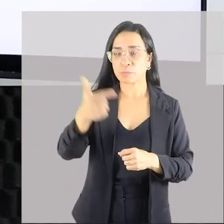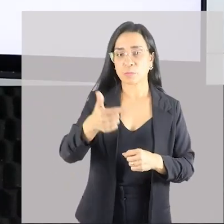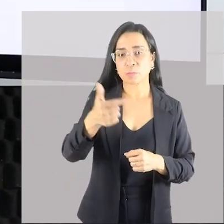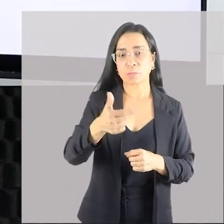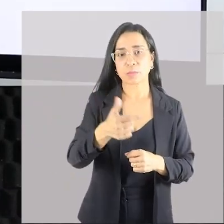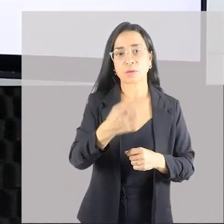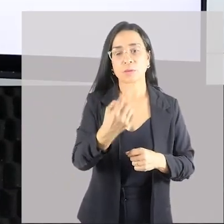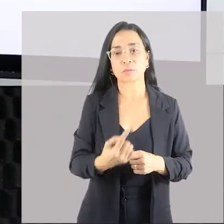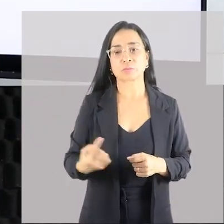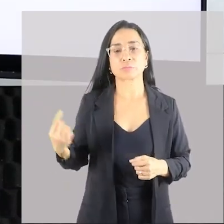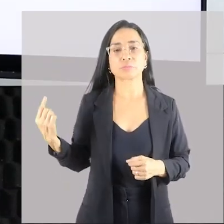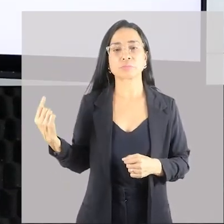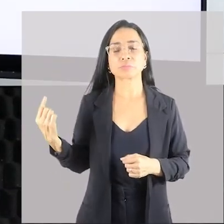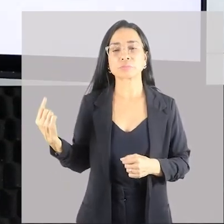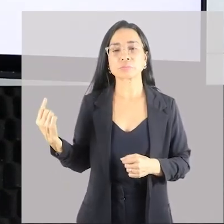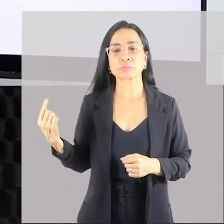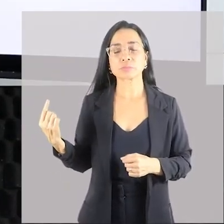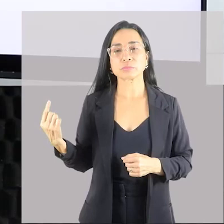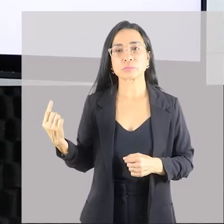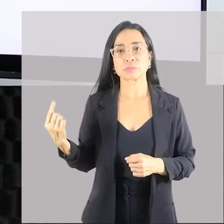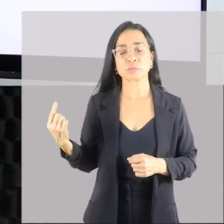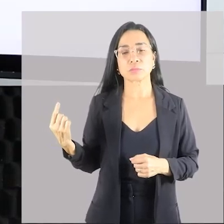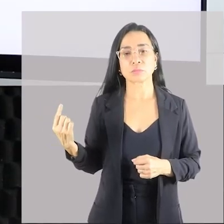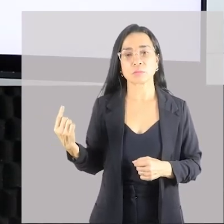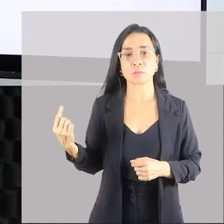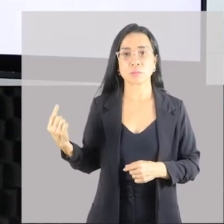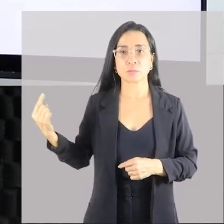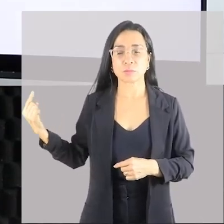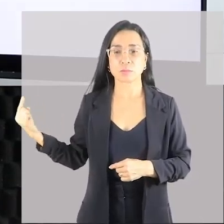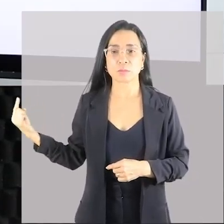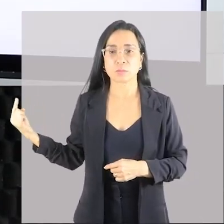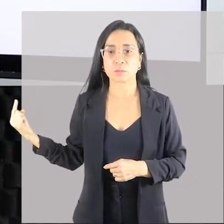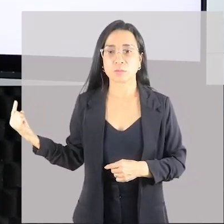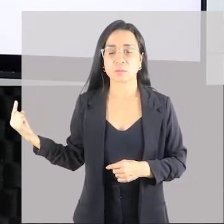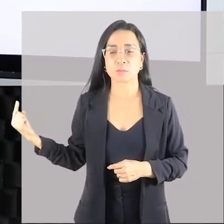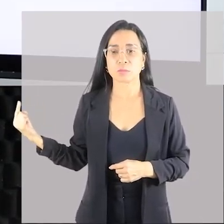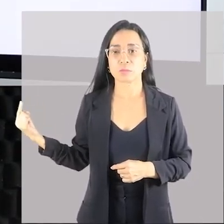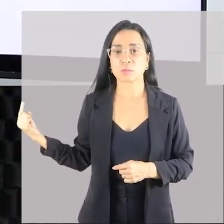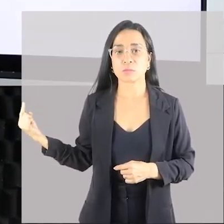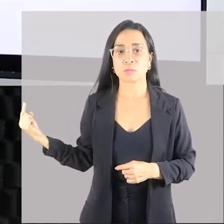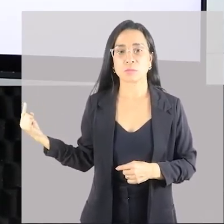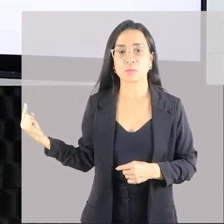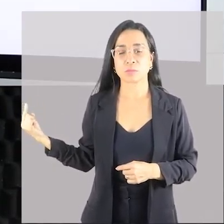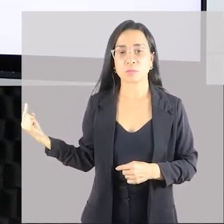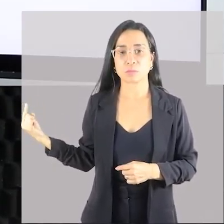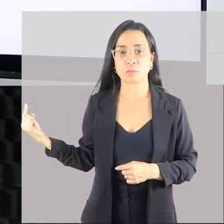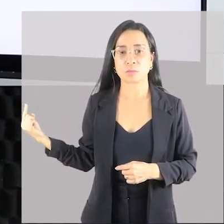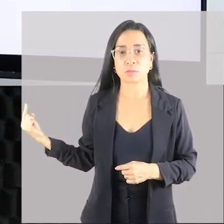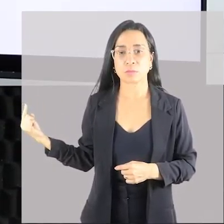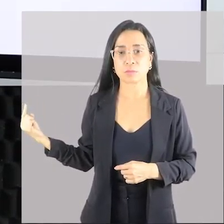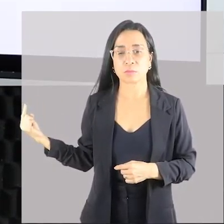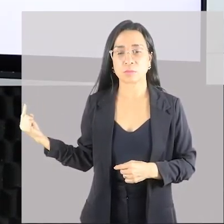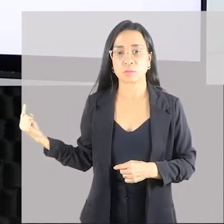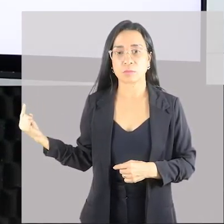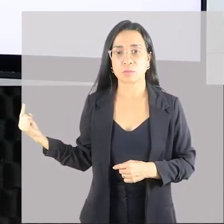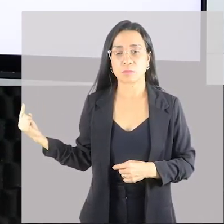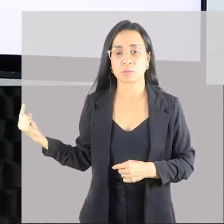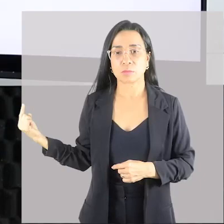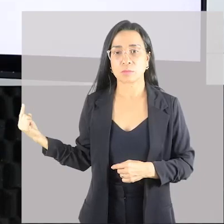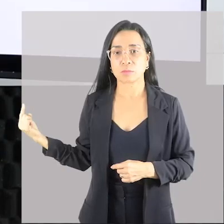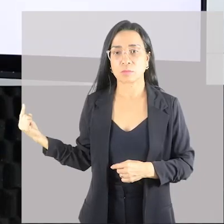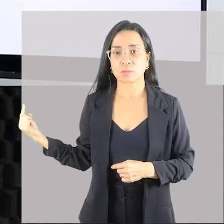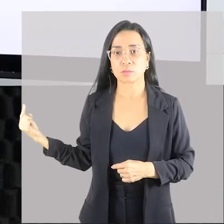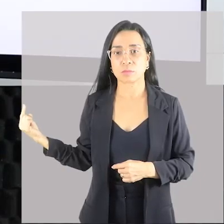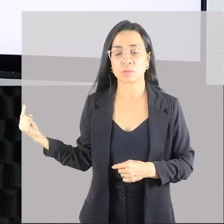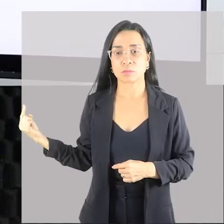Vamos lá. Segunda questão, o ser humano civil é apenas uma unidade fracionária que se liga ao denominador e cujo